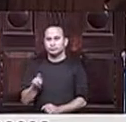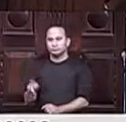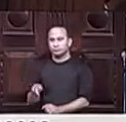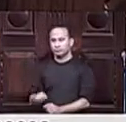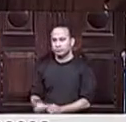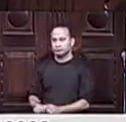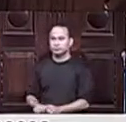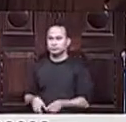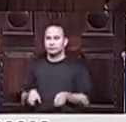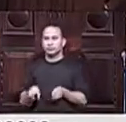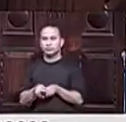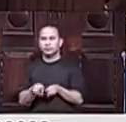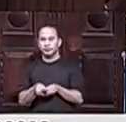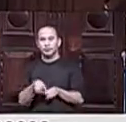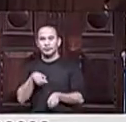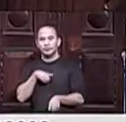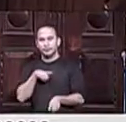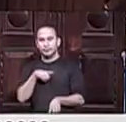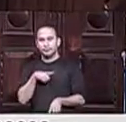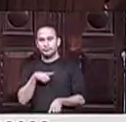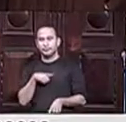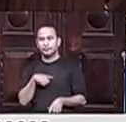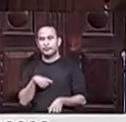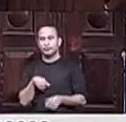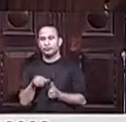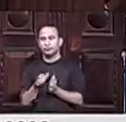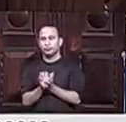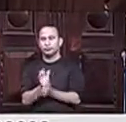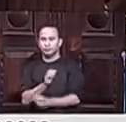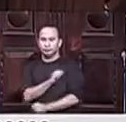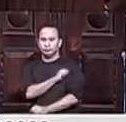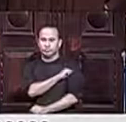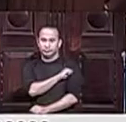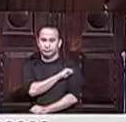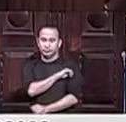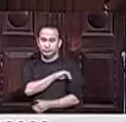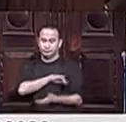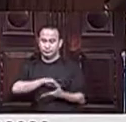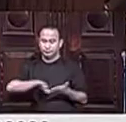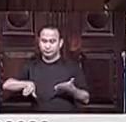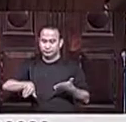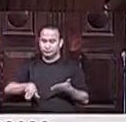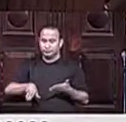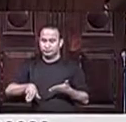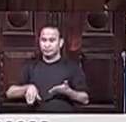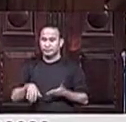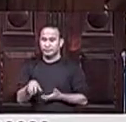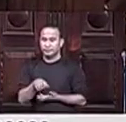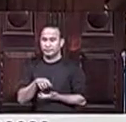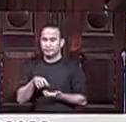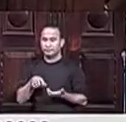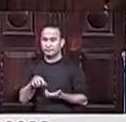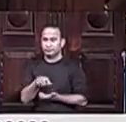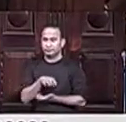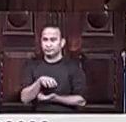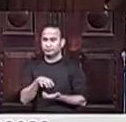também teve as suas turmas retirada da grade